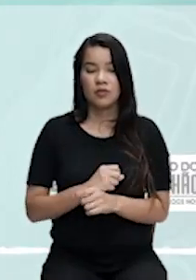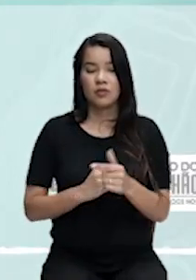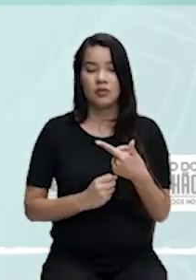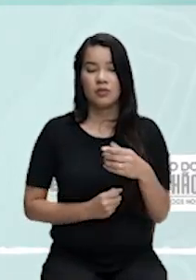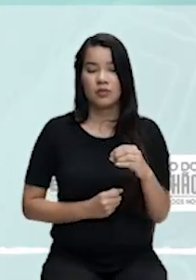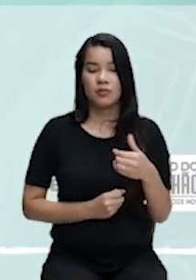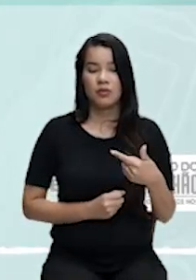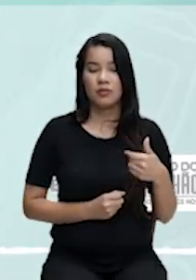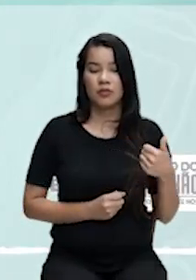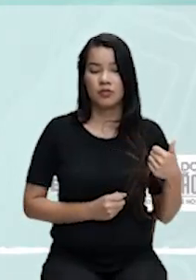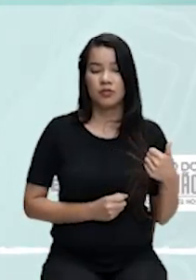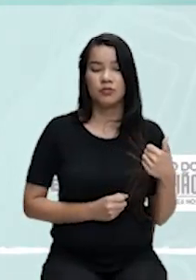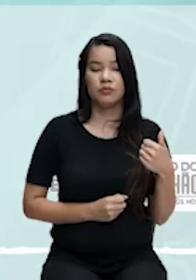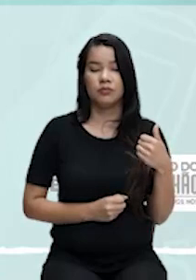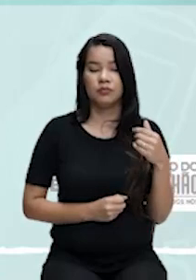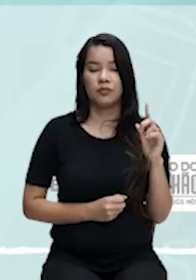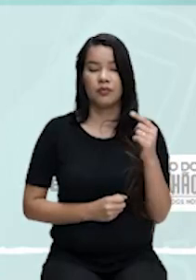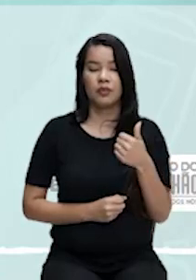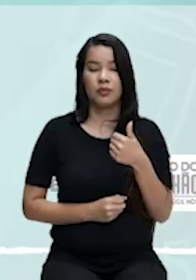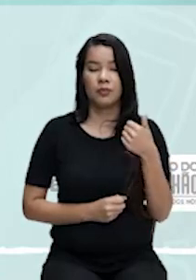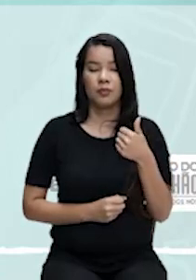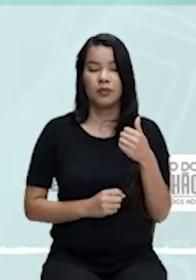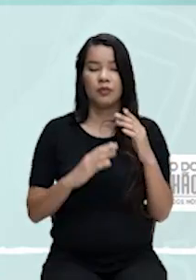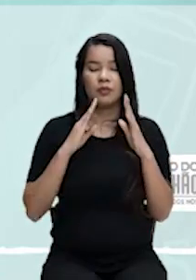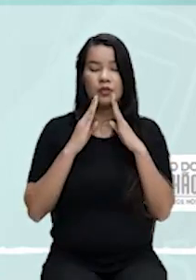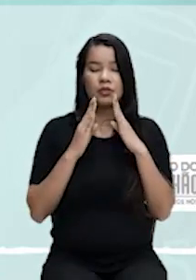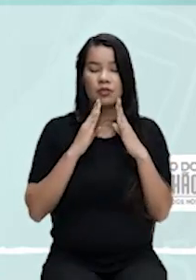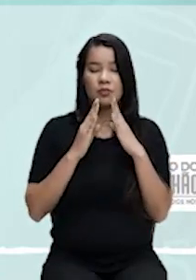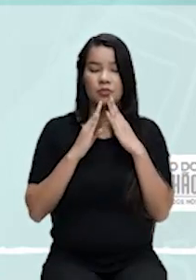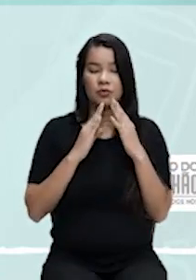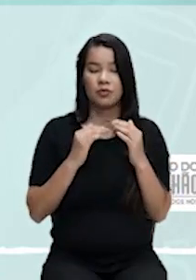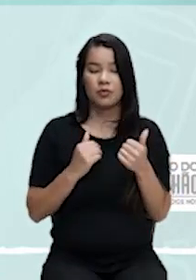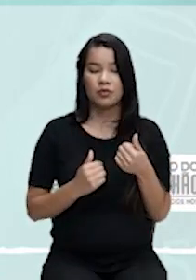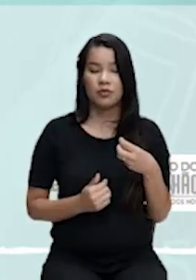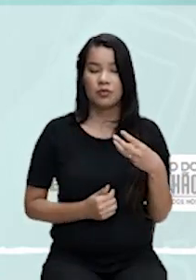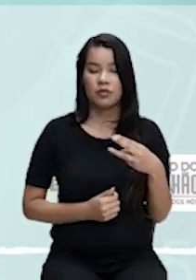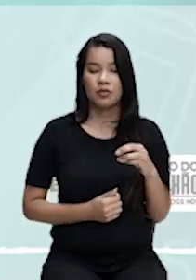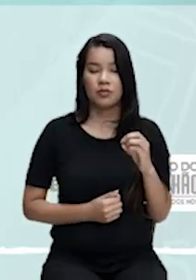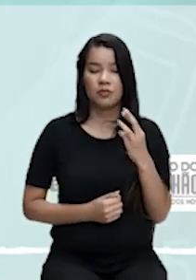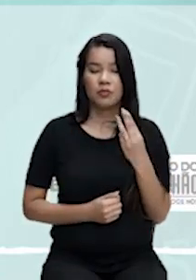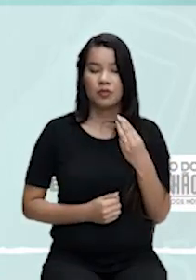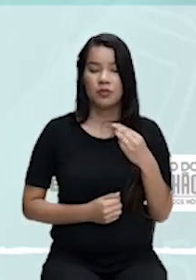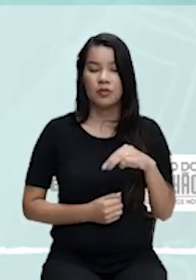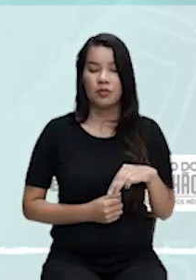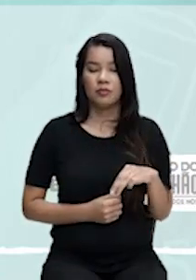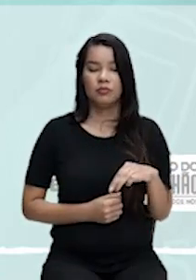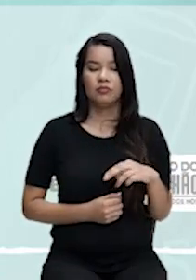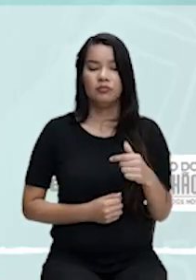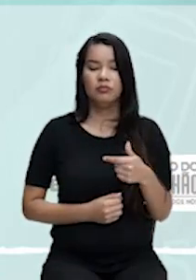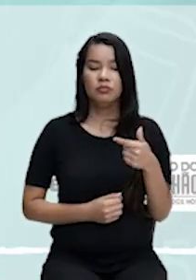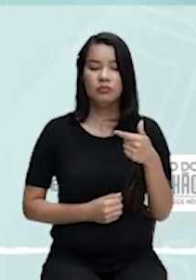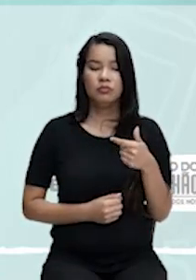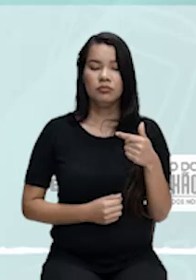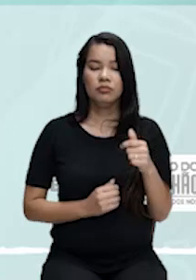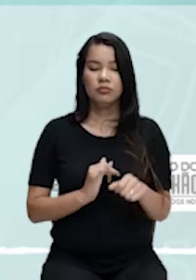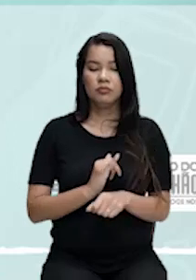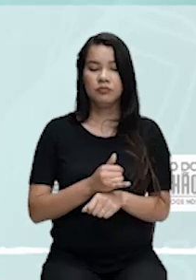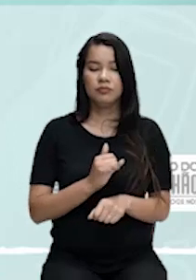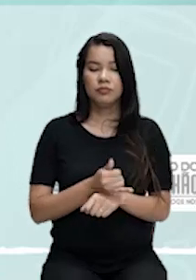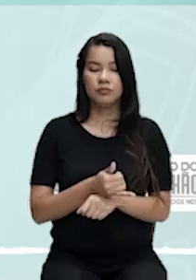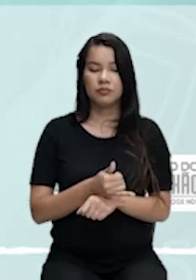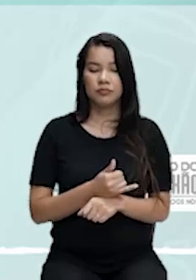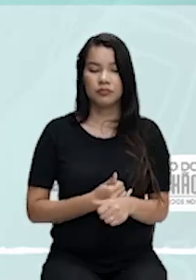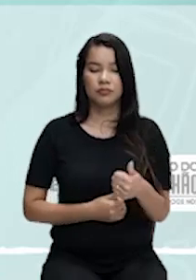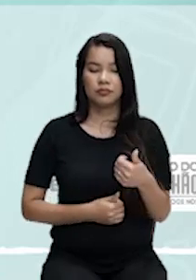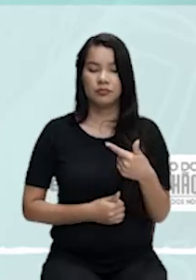atualizados, são: número 1, Facebook, com 130 milhões de usuários. Em segundo lugar, o YouTube, com